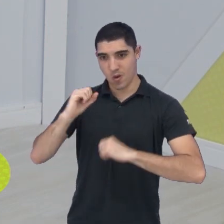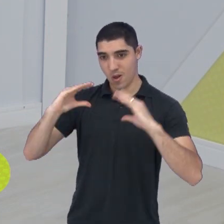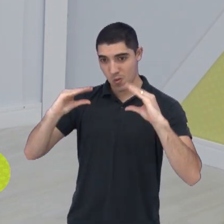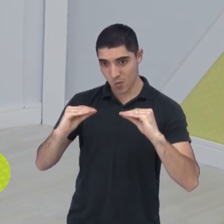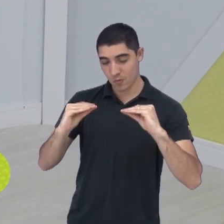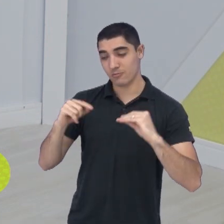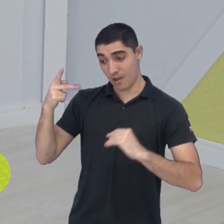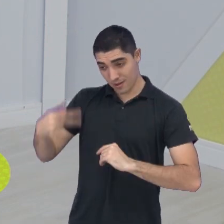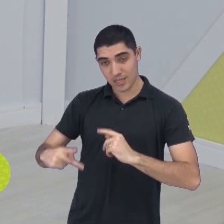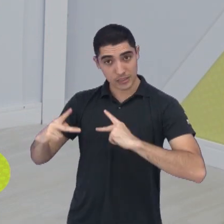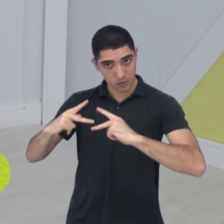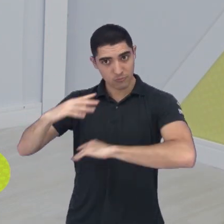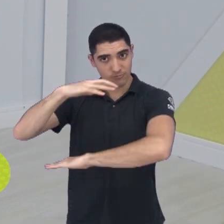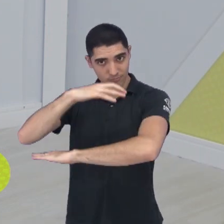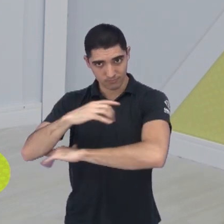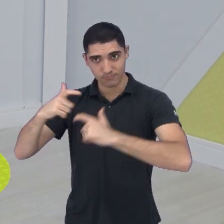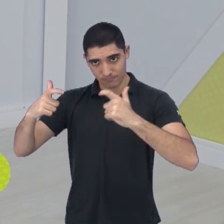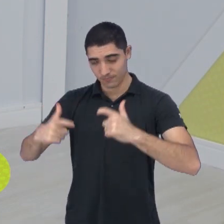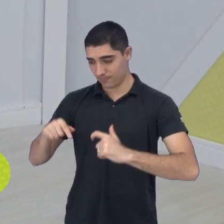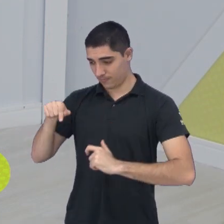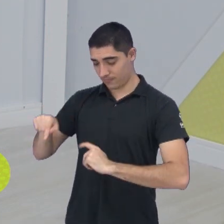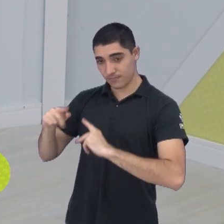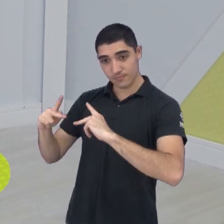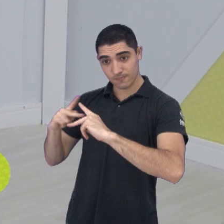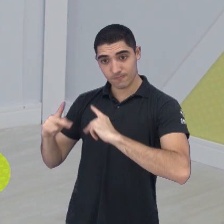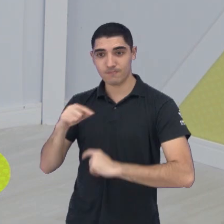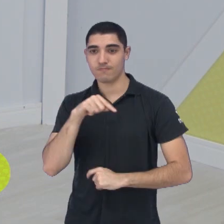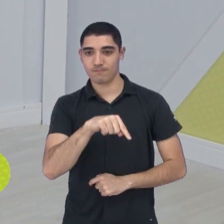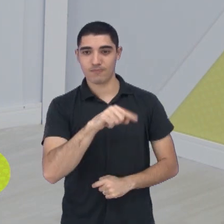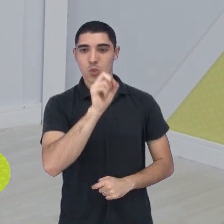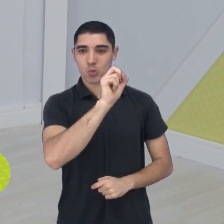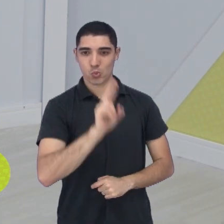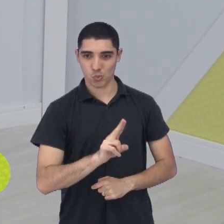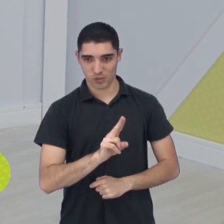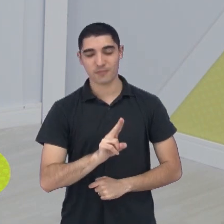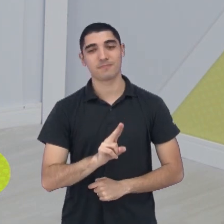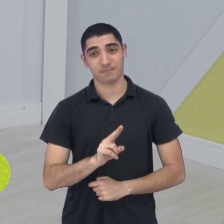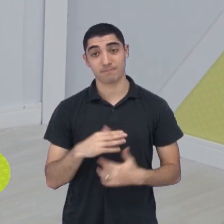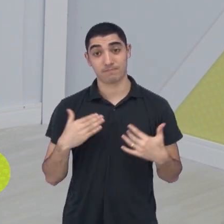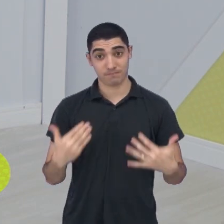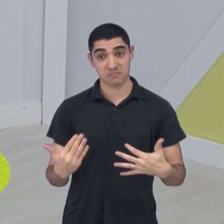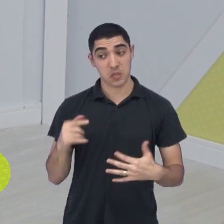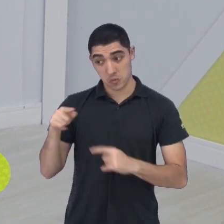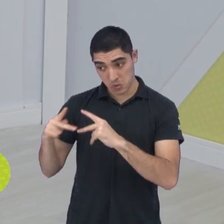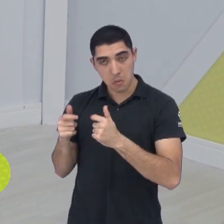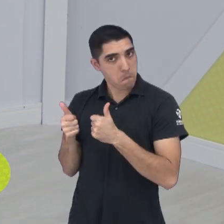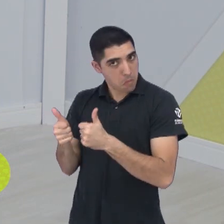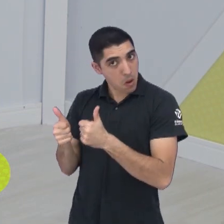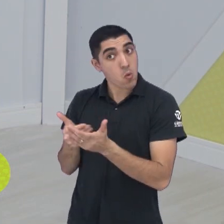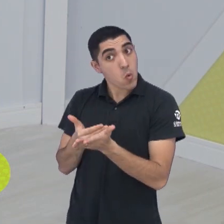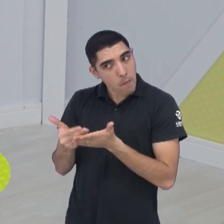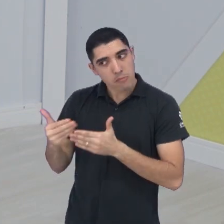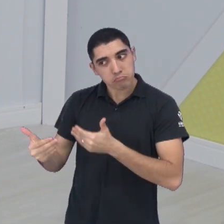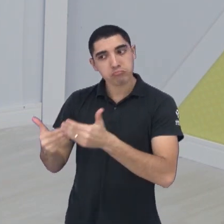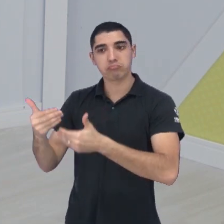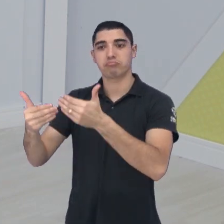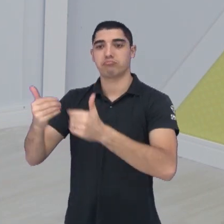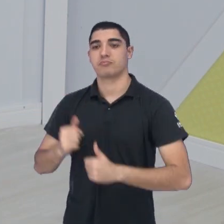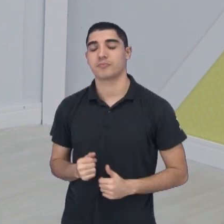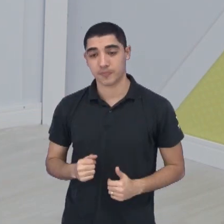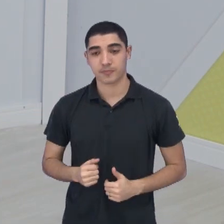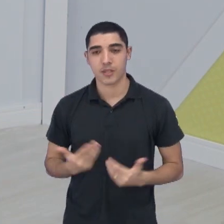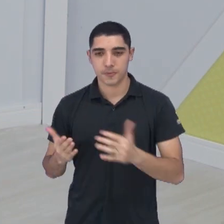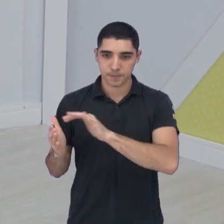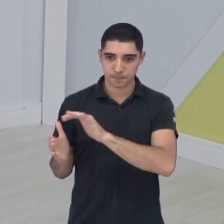José e Suzano, jogão, terceira rodada do Campeonato Paulista de Voleibol. São José tá indo bem, tá se entrosando, tá certo? Brunão, mudando